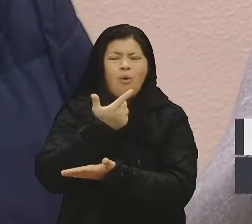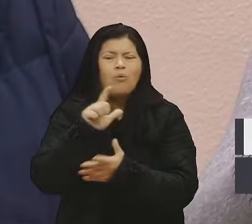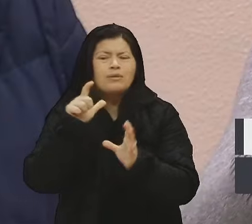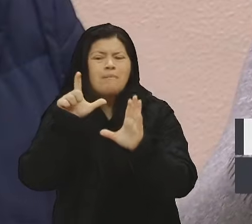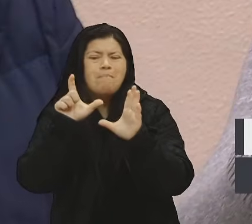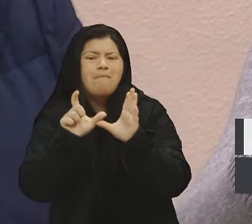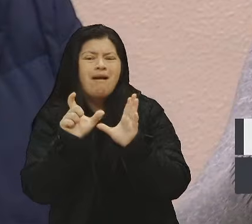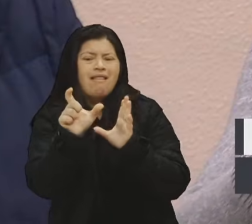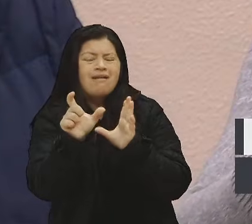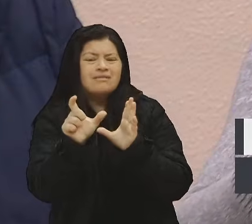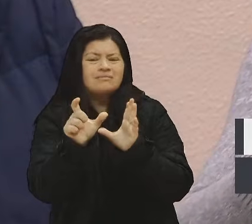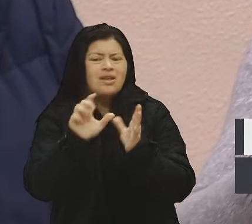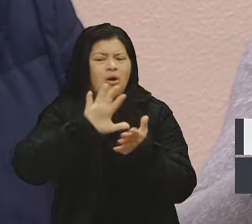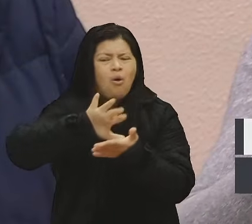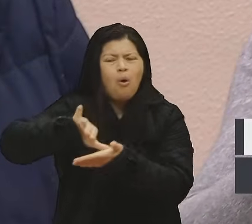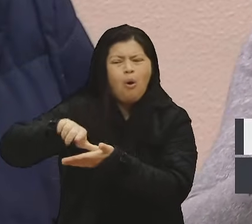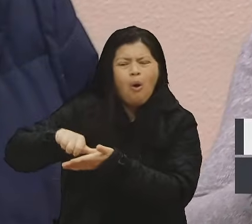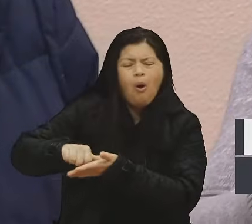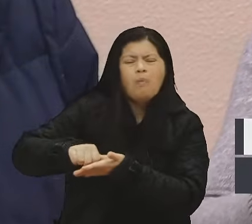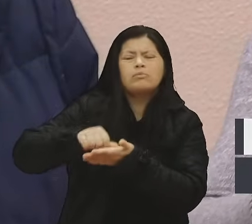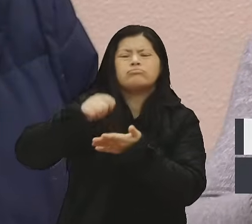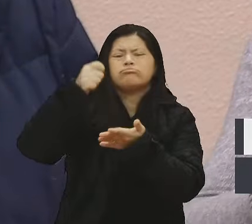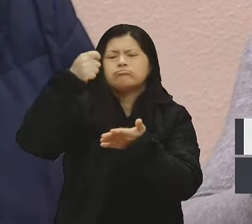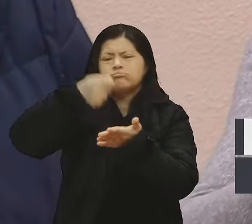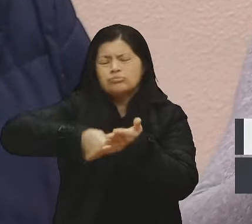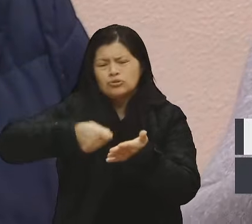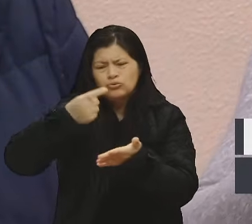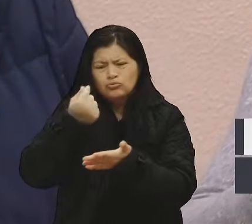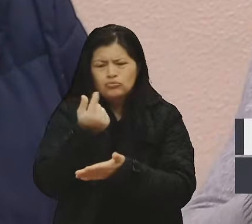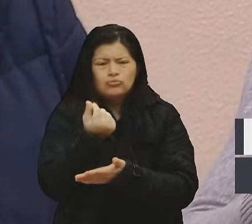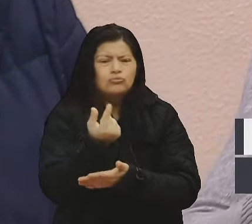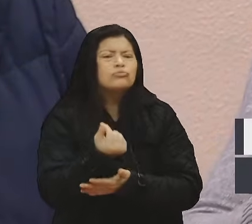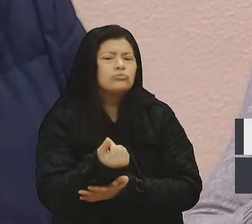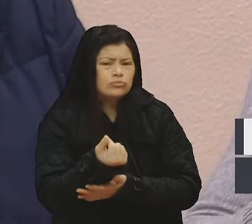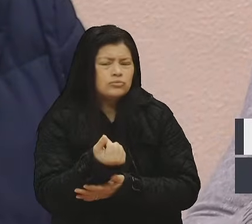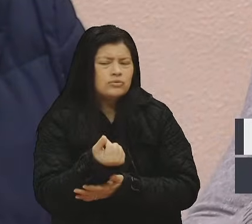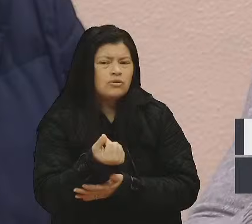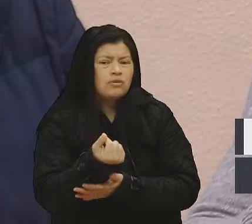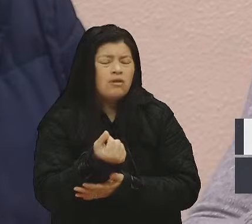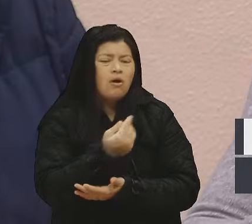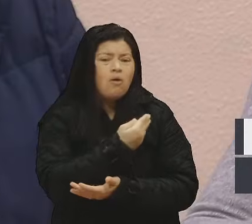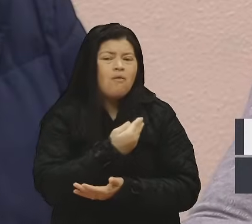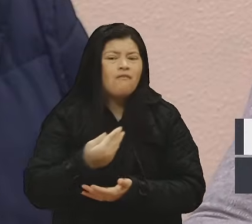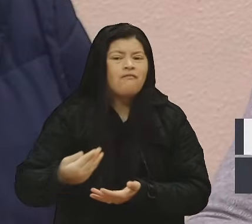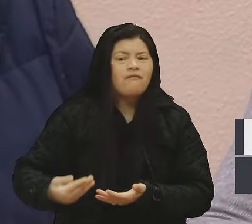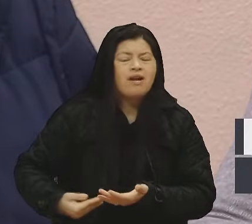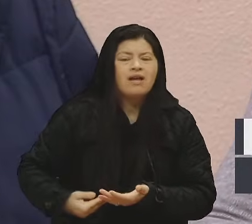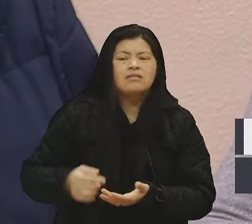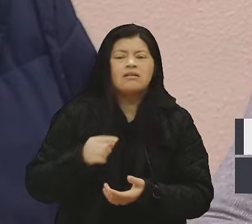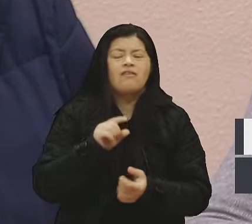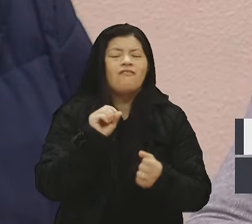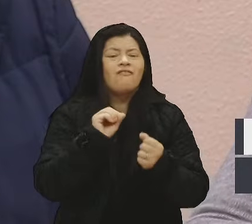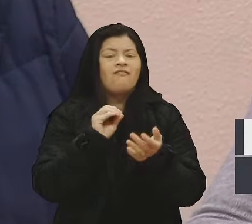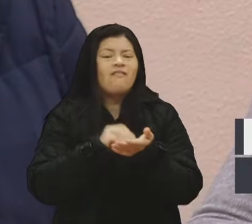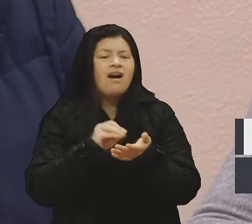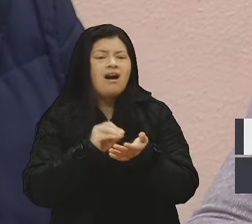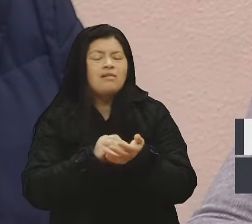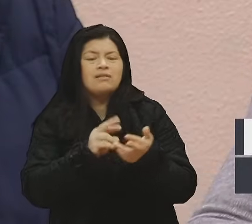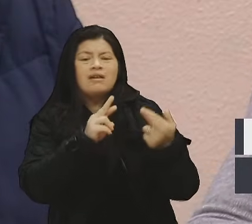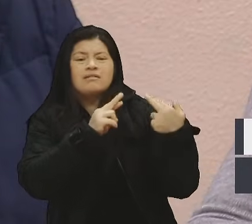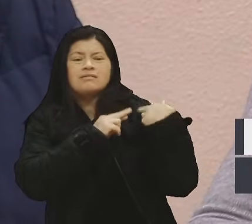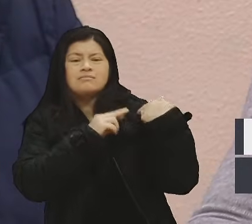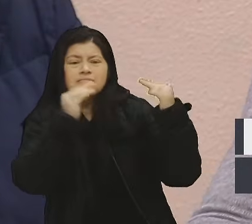roubo dos nossos impostos, é roubo do nosso dinheiro, é um governo que desrespeita totalmente a